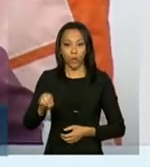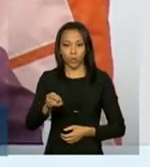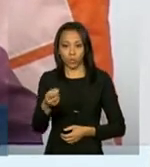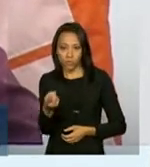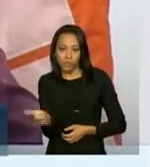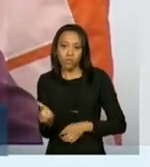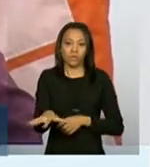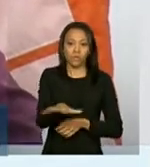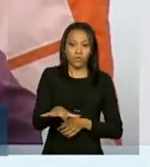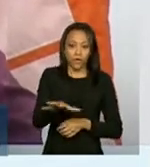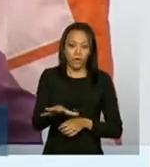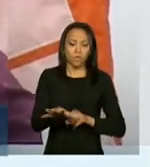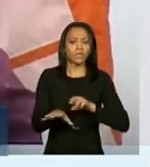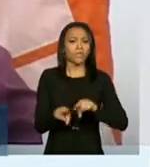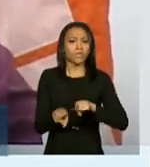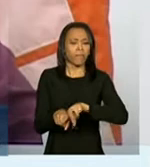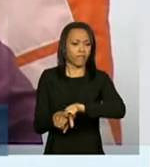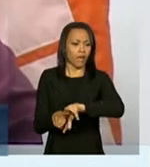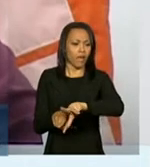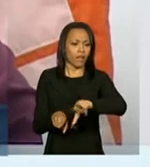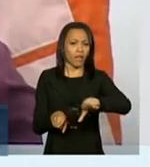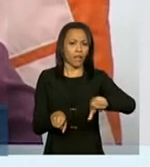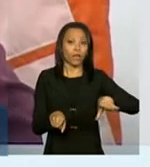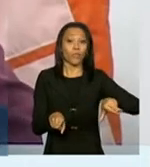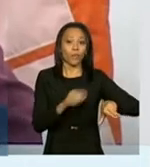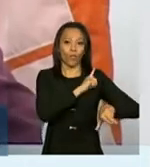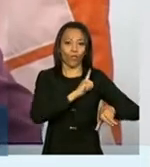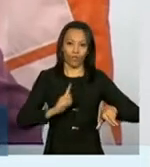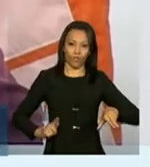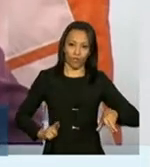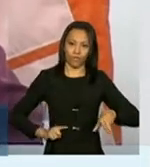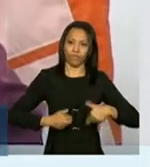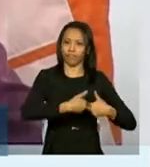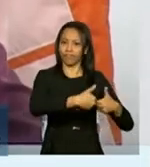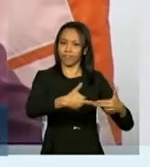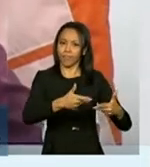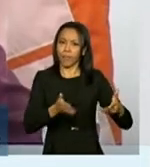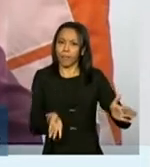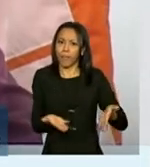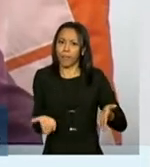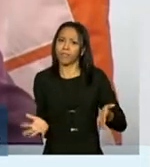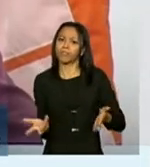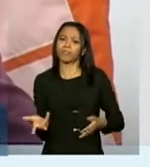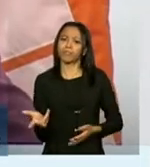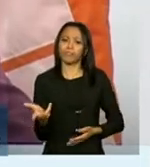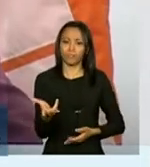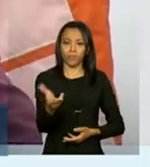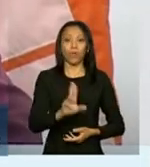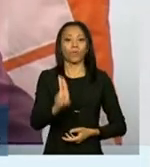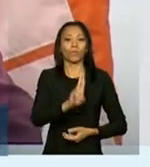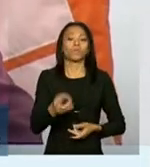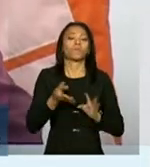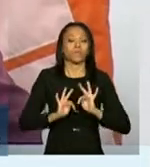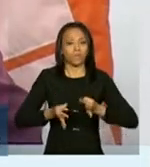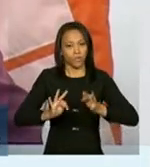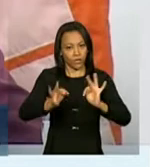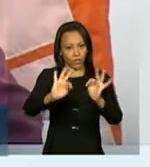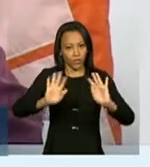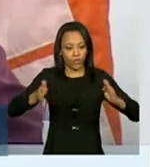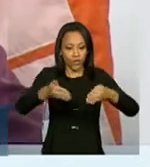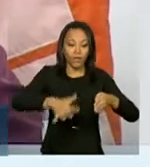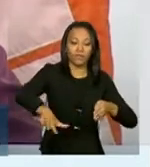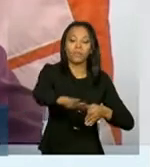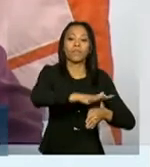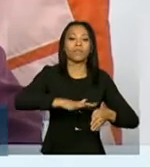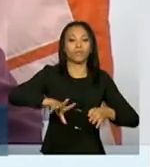e os diferentes níveis de governo para acelerar o desenvolvimento tecnológico e a inovação em nosso